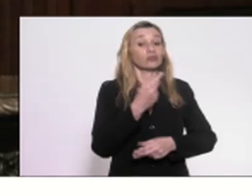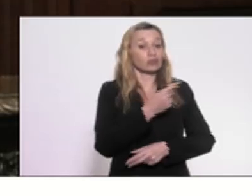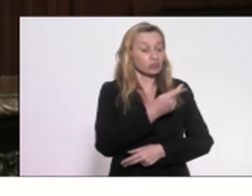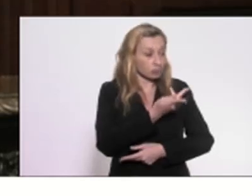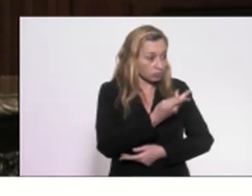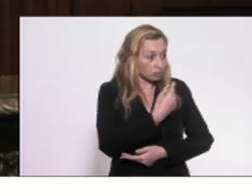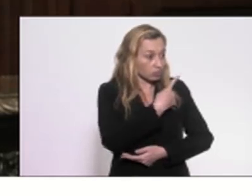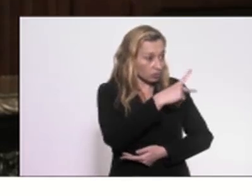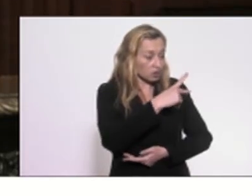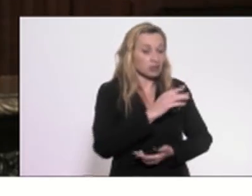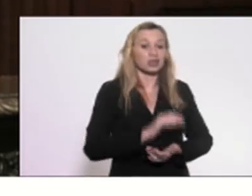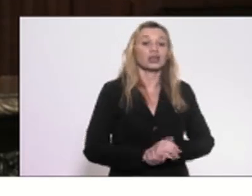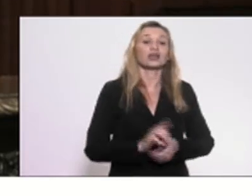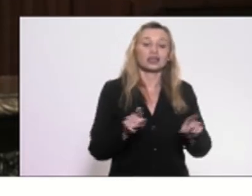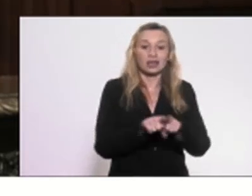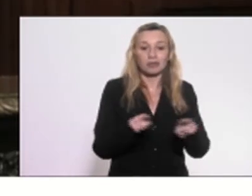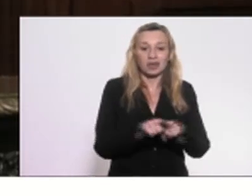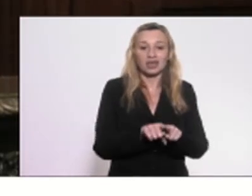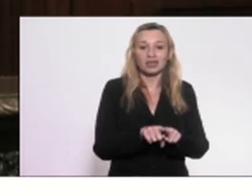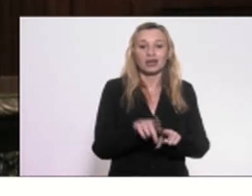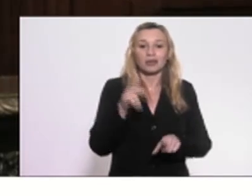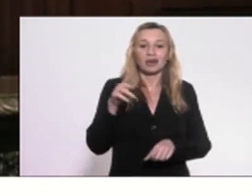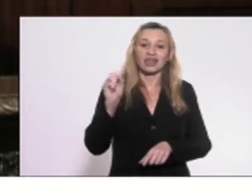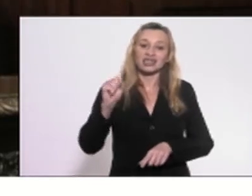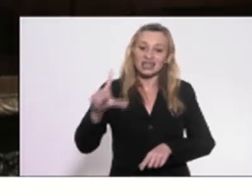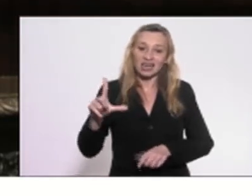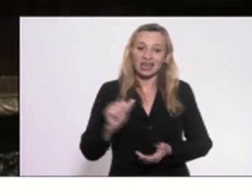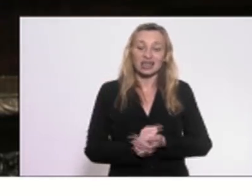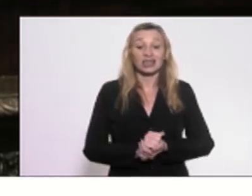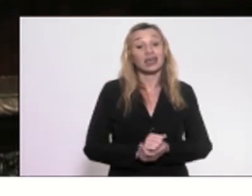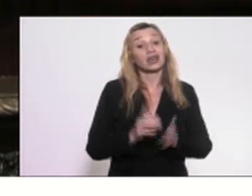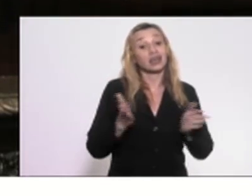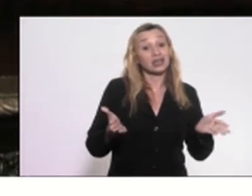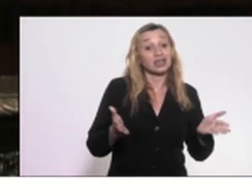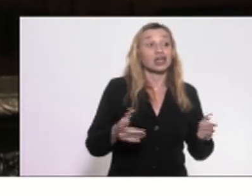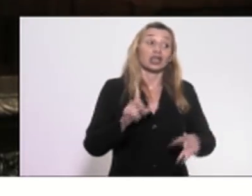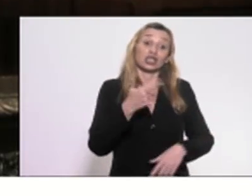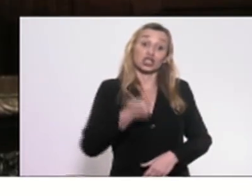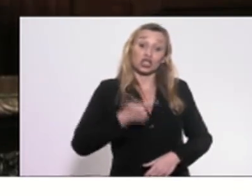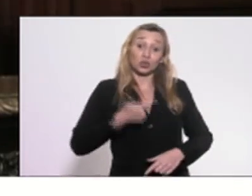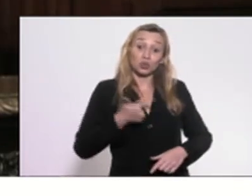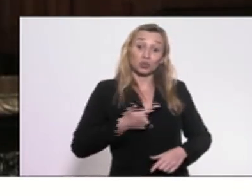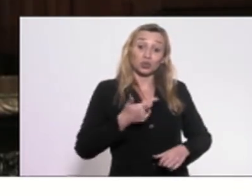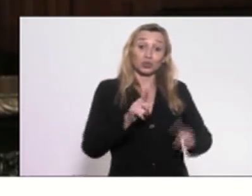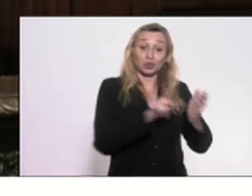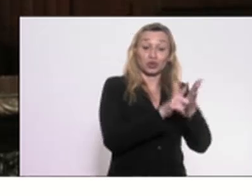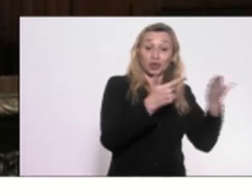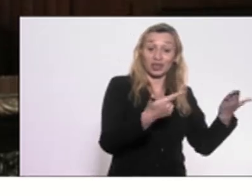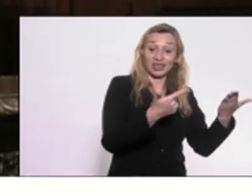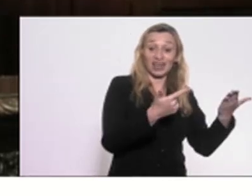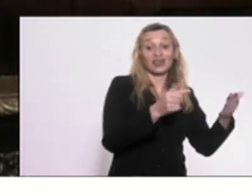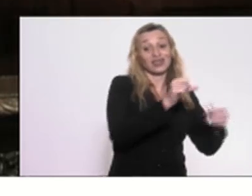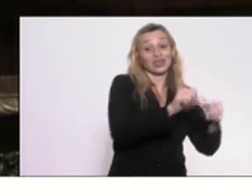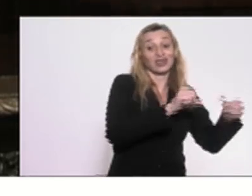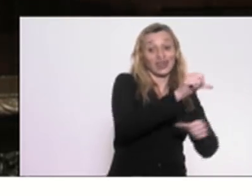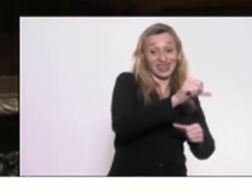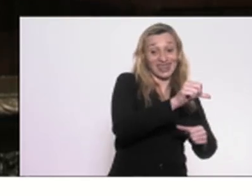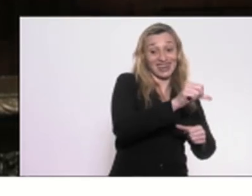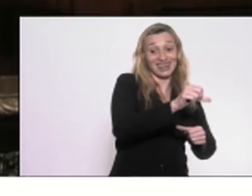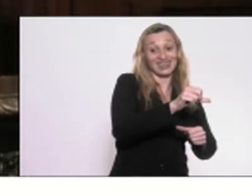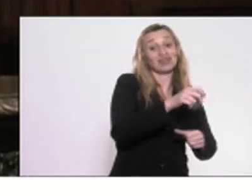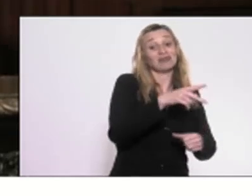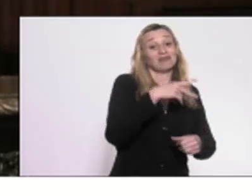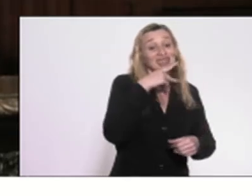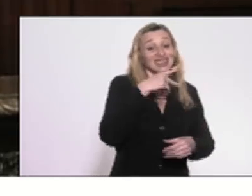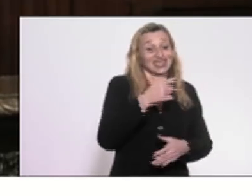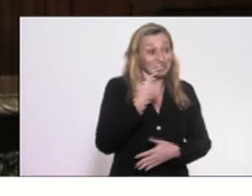apesar que está costeando o alambrado, segundo os jornais. segundo os jornais. Eu estou repetindo o que eu li no